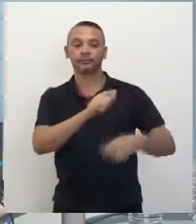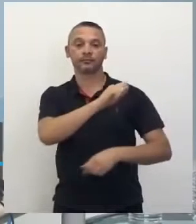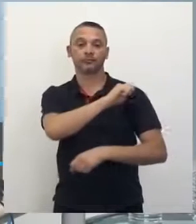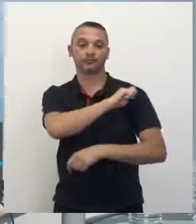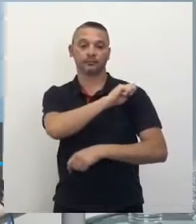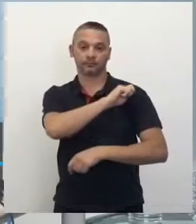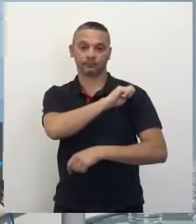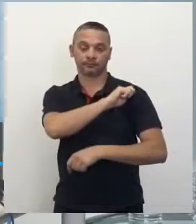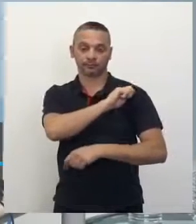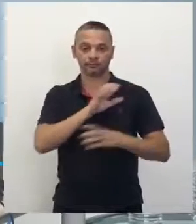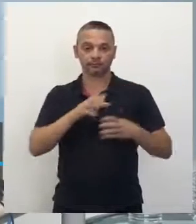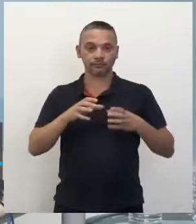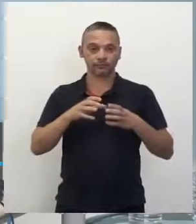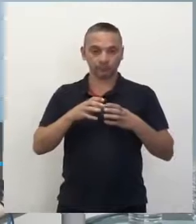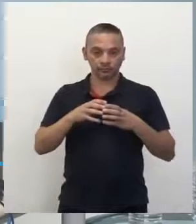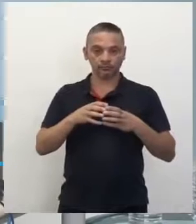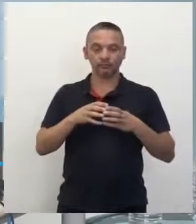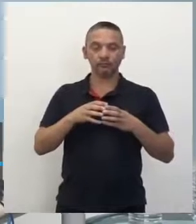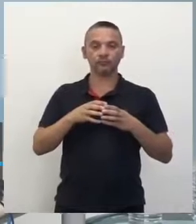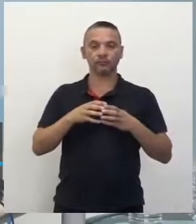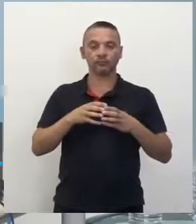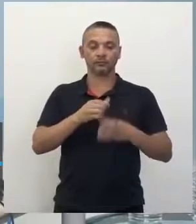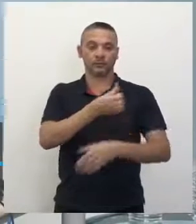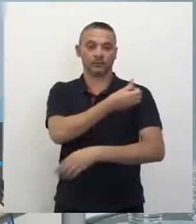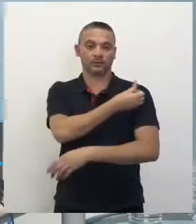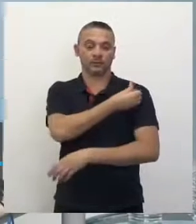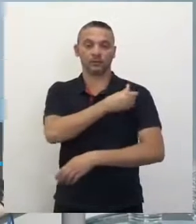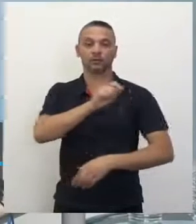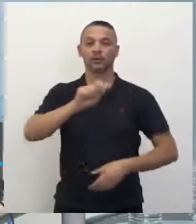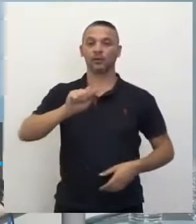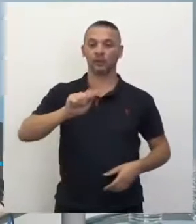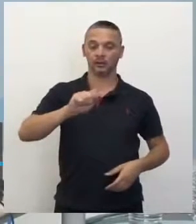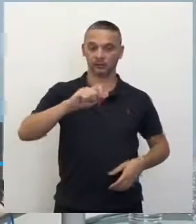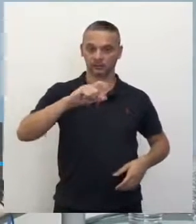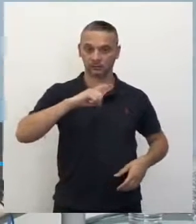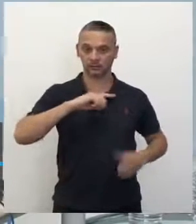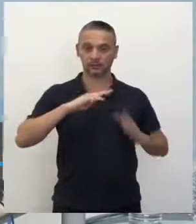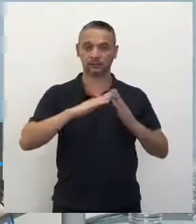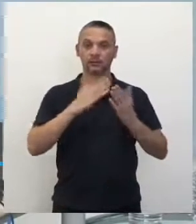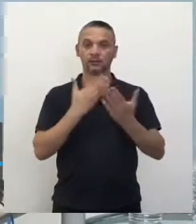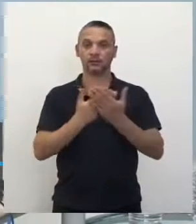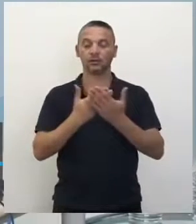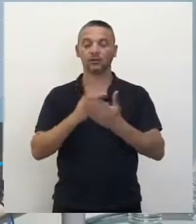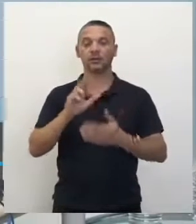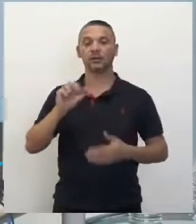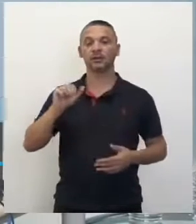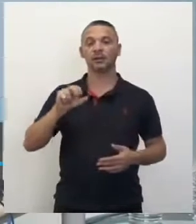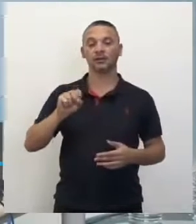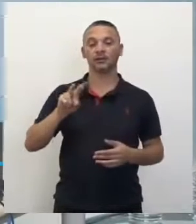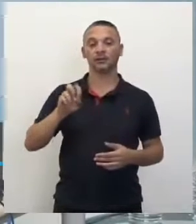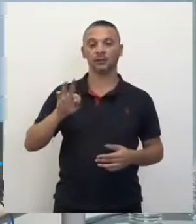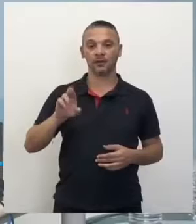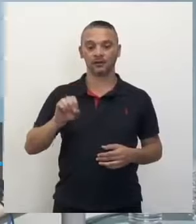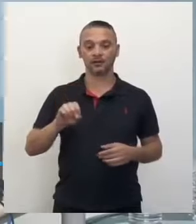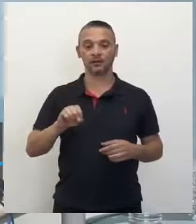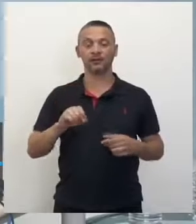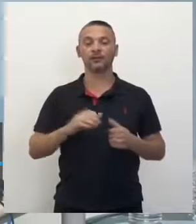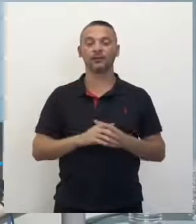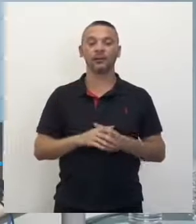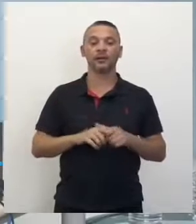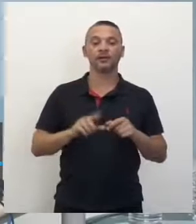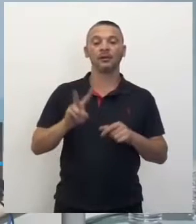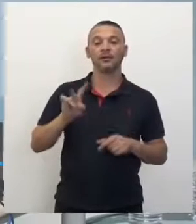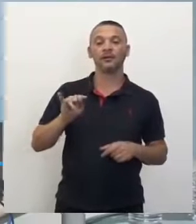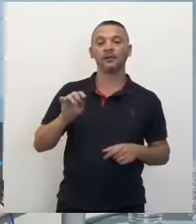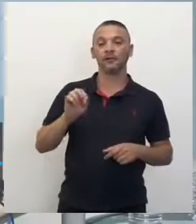alunos em conjunto, alunos do 6º A, viu, Edjoel, da escola Hans Wirth, Salmourão. Tem o